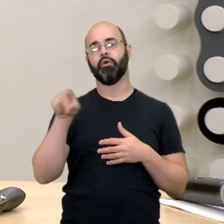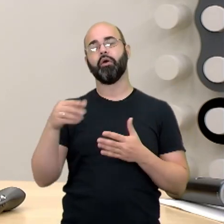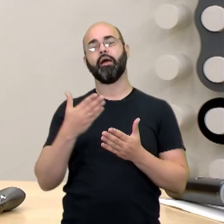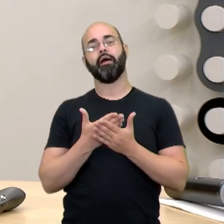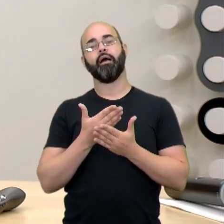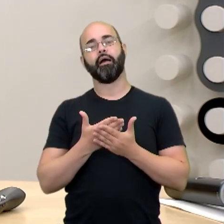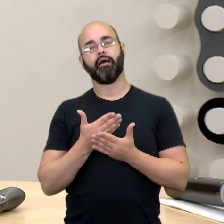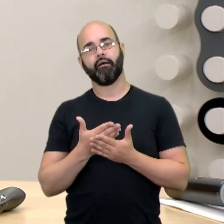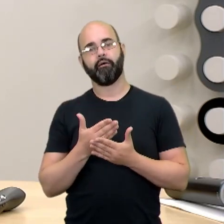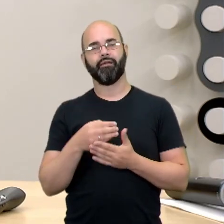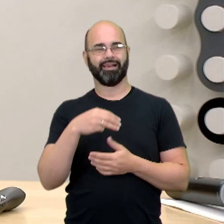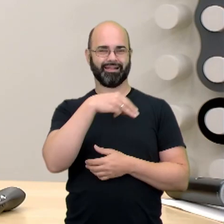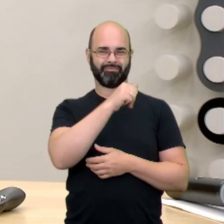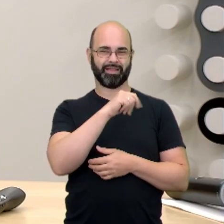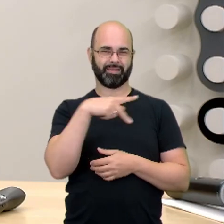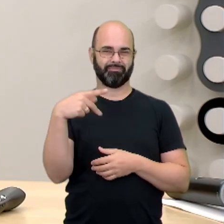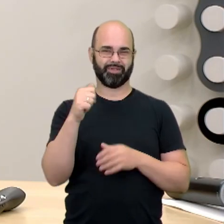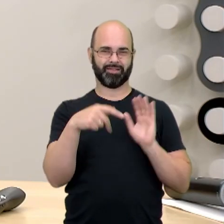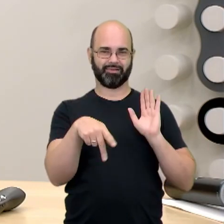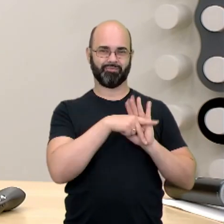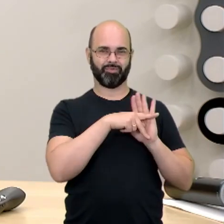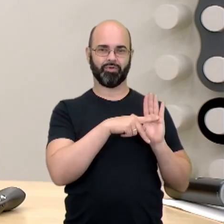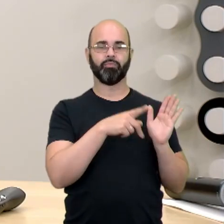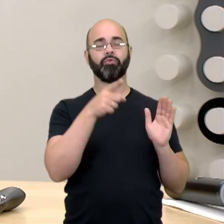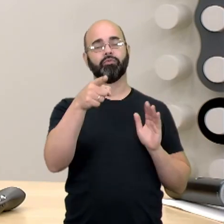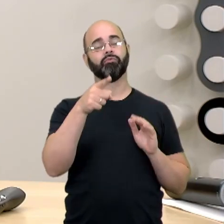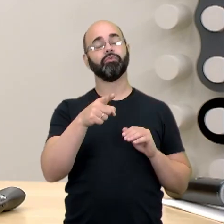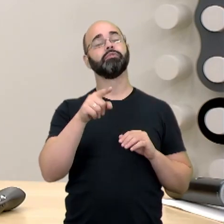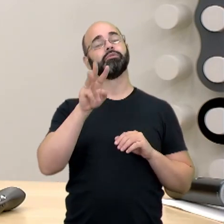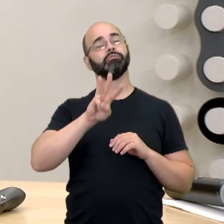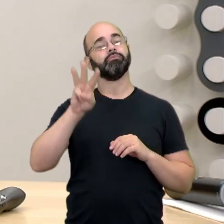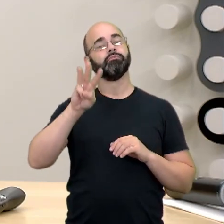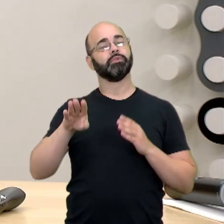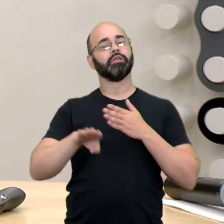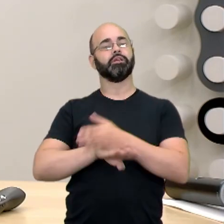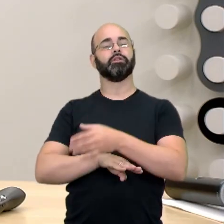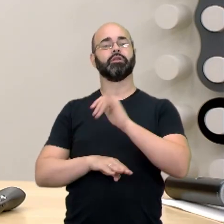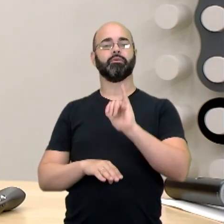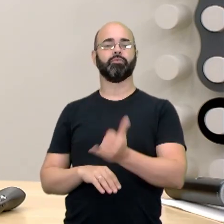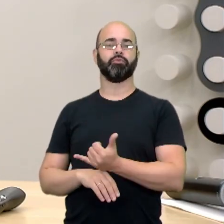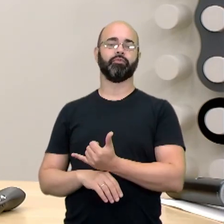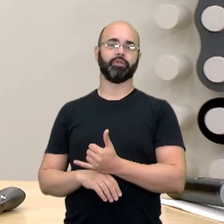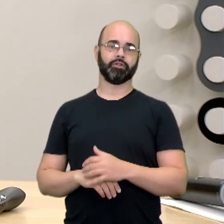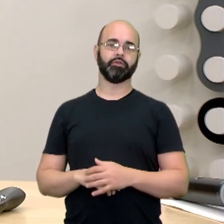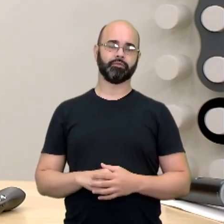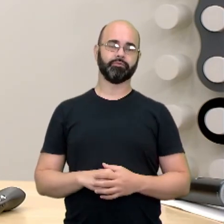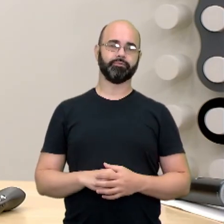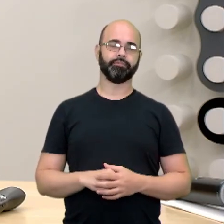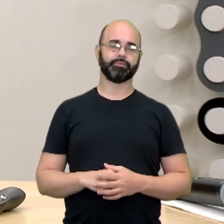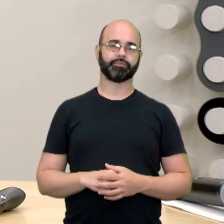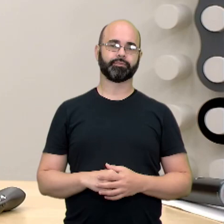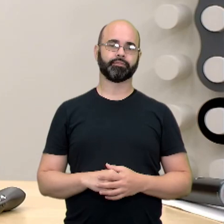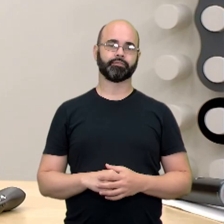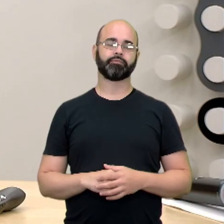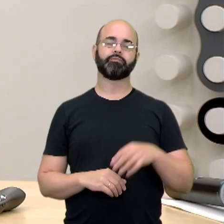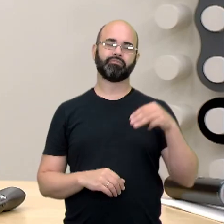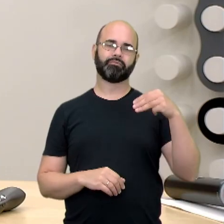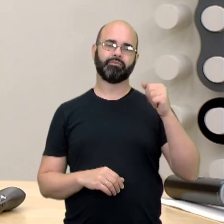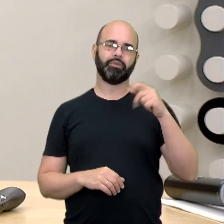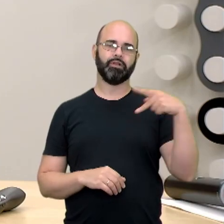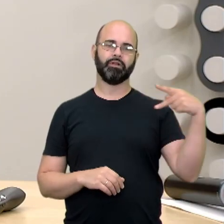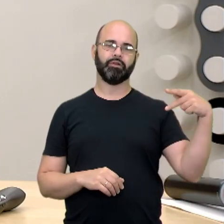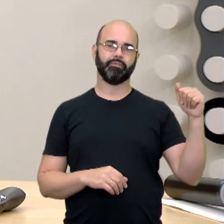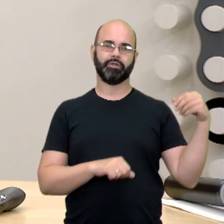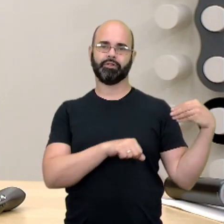vem aí do mapa, é interessante você também entrar nesse link. A gente já passou outros links aí que constam lá no mapa, mas vocês